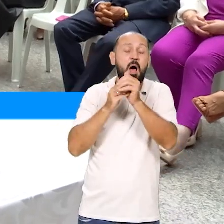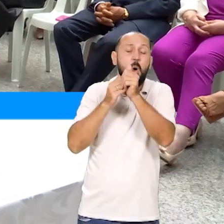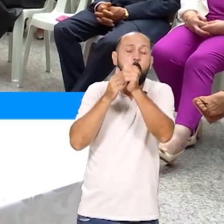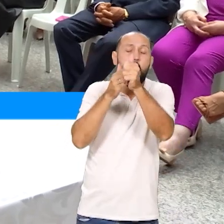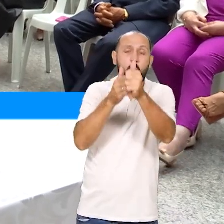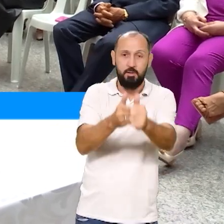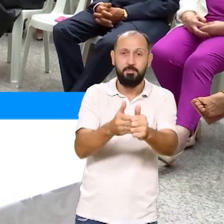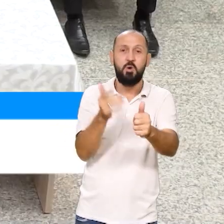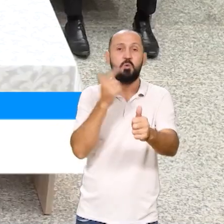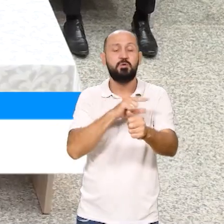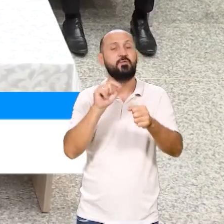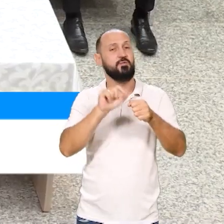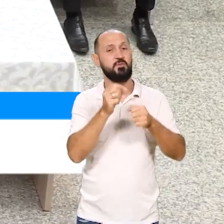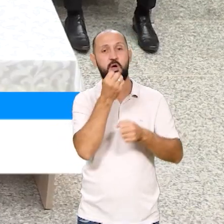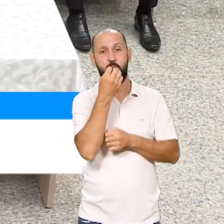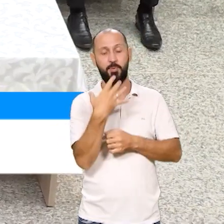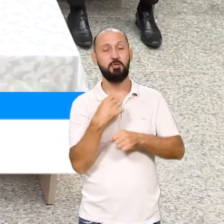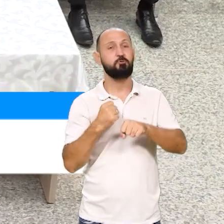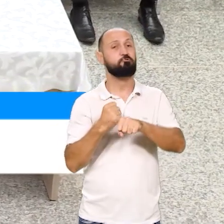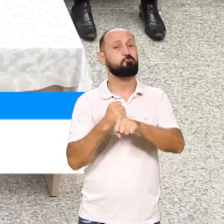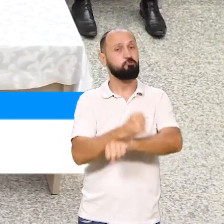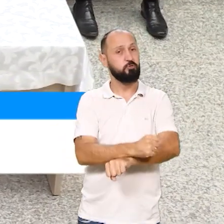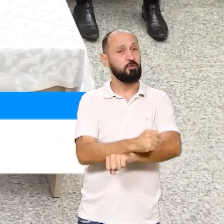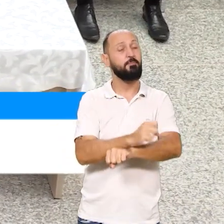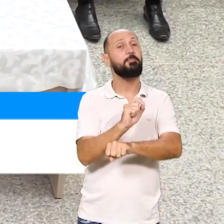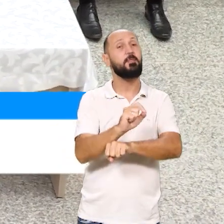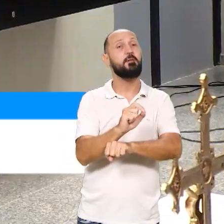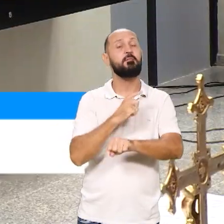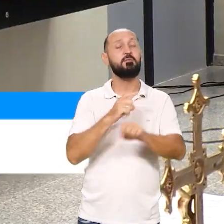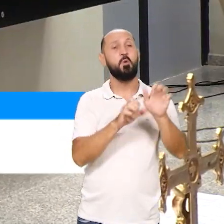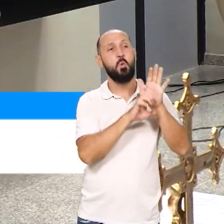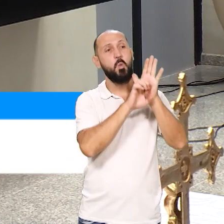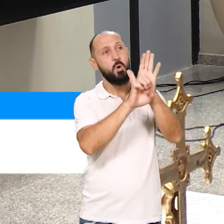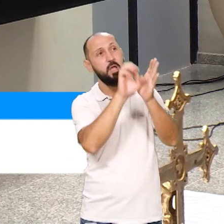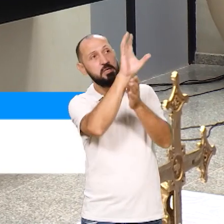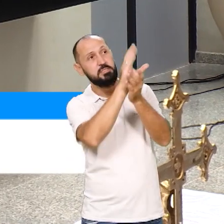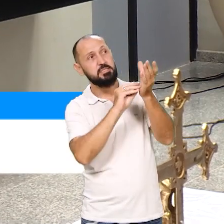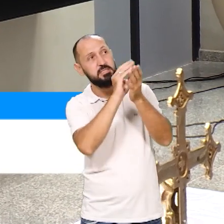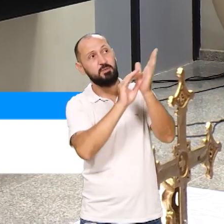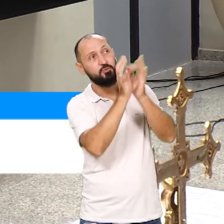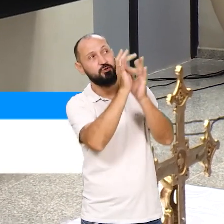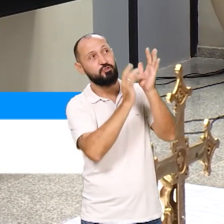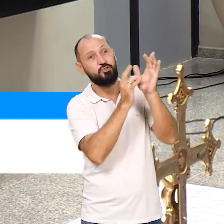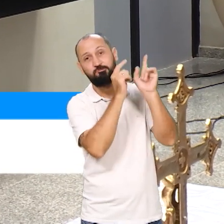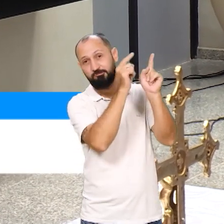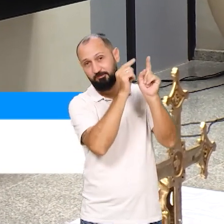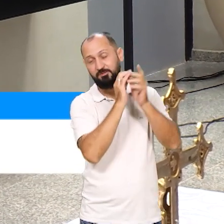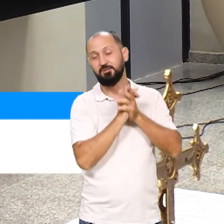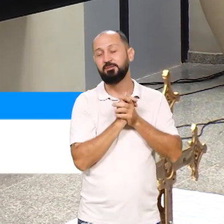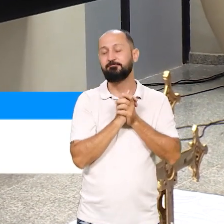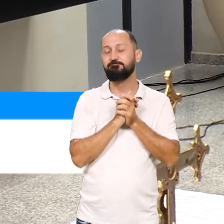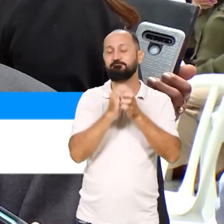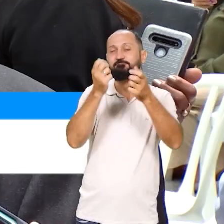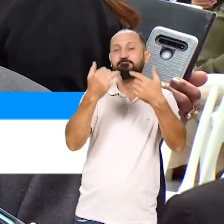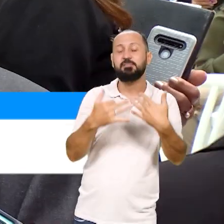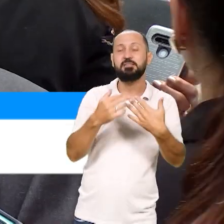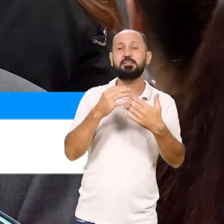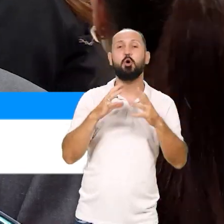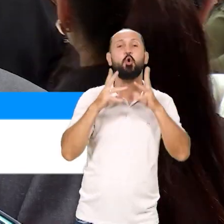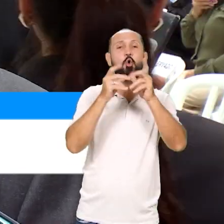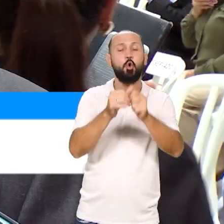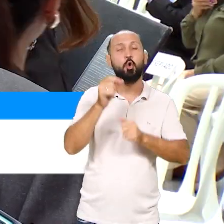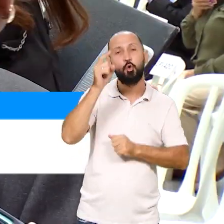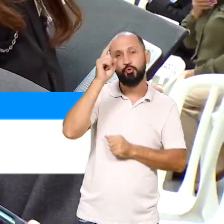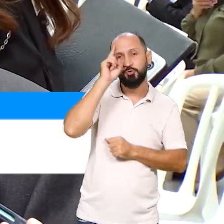do Espírito Santo, ao procurar fazer o bem e se esforçar para seguir o exemplo de Jesus Cristo.